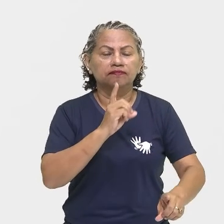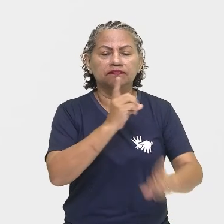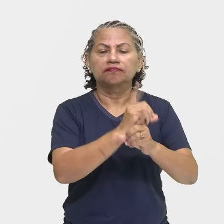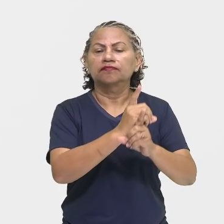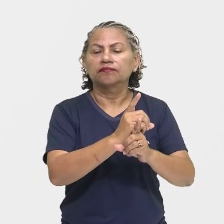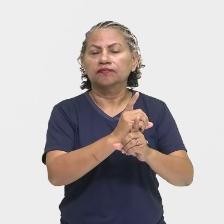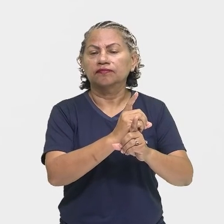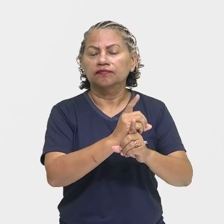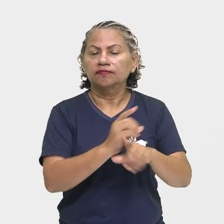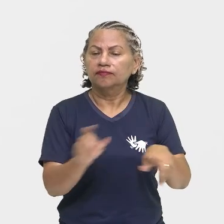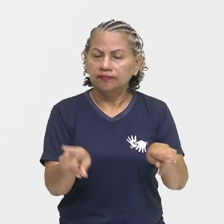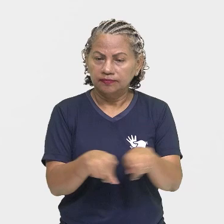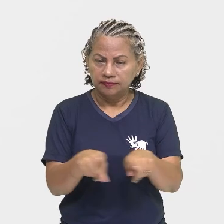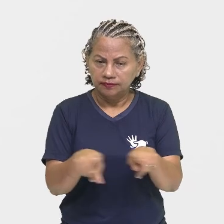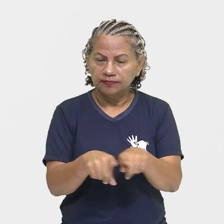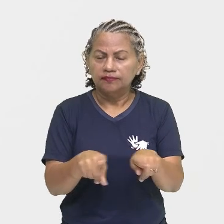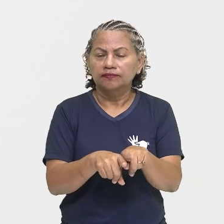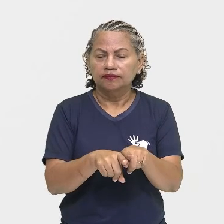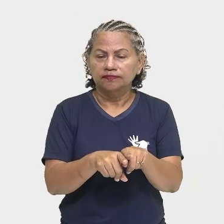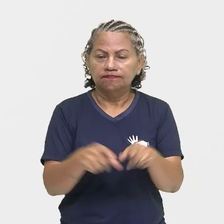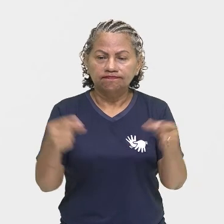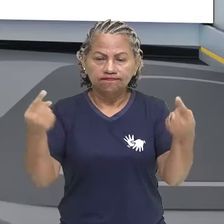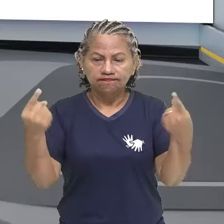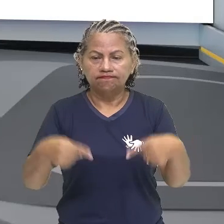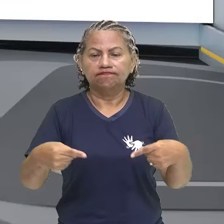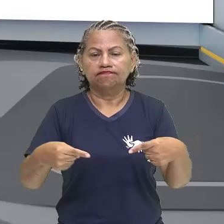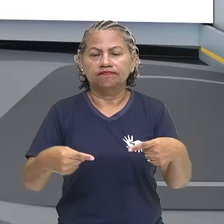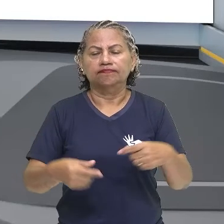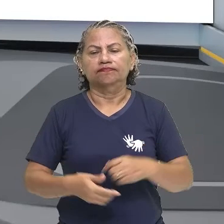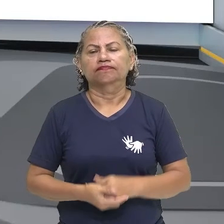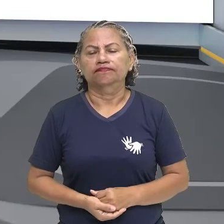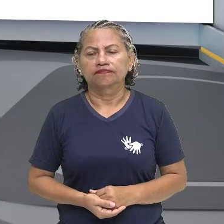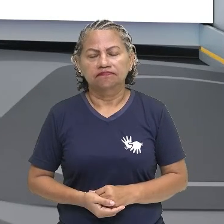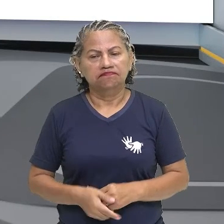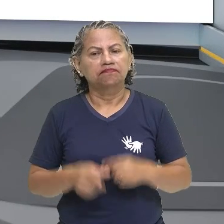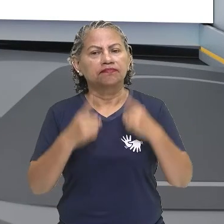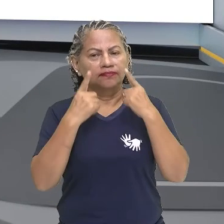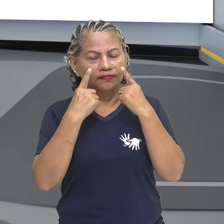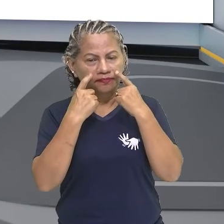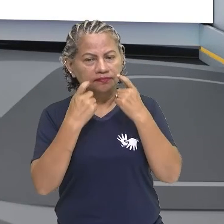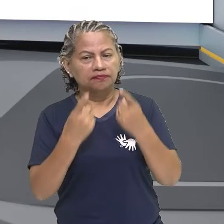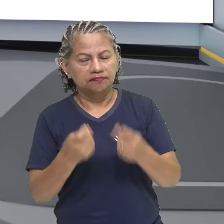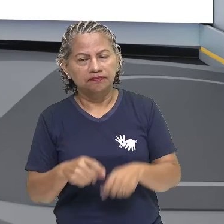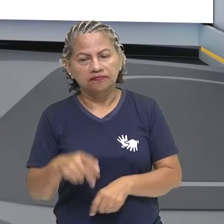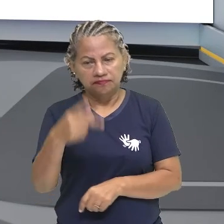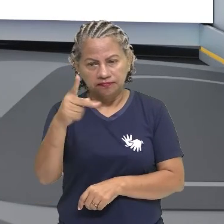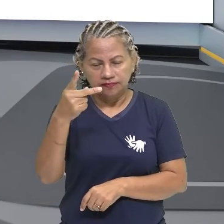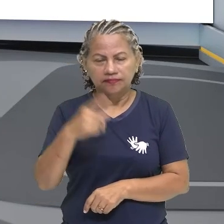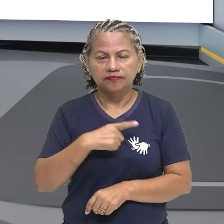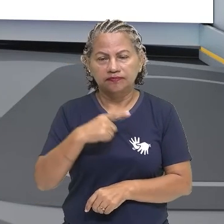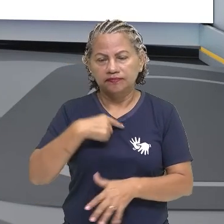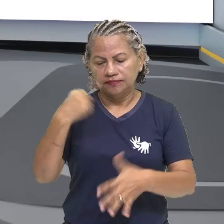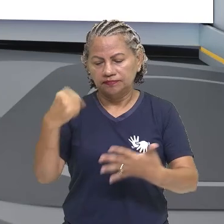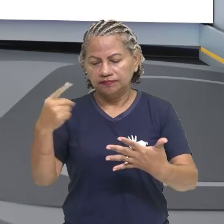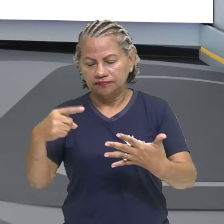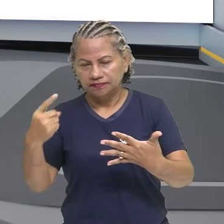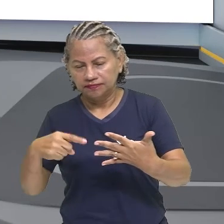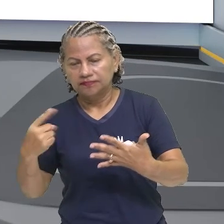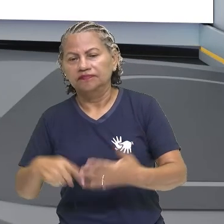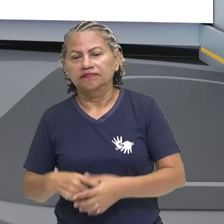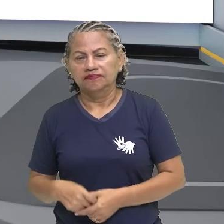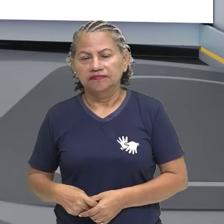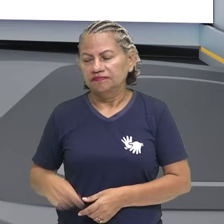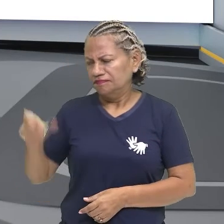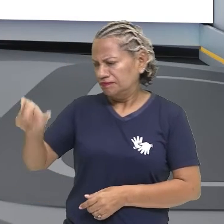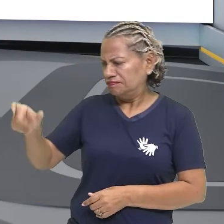ali também uma competição. Olha só que interessante, né? Vocês vão ter vários candidatos